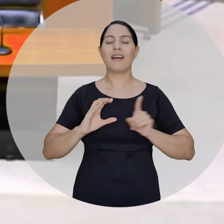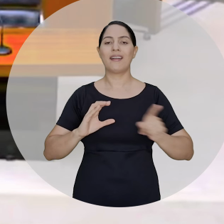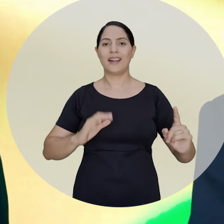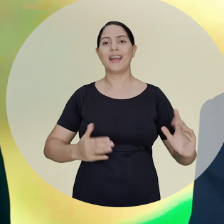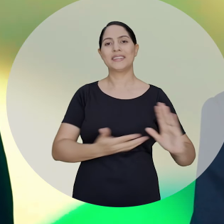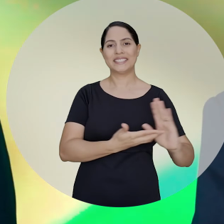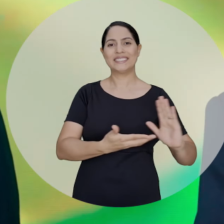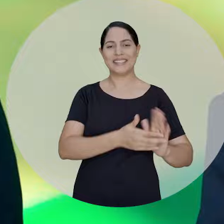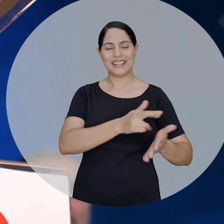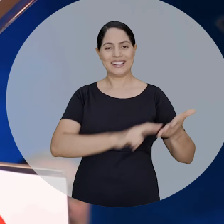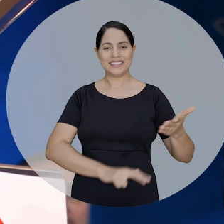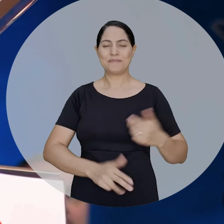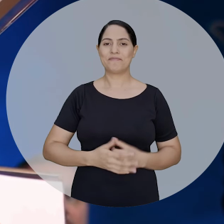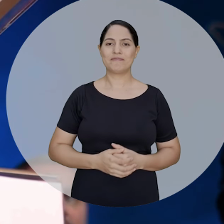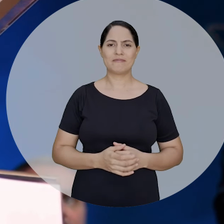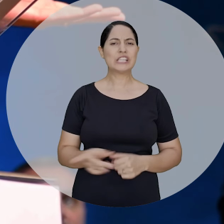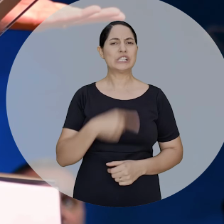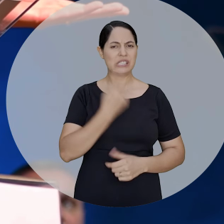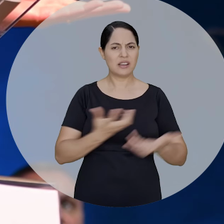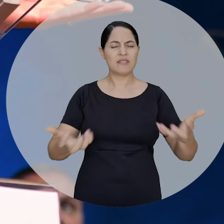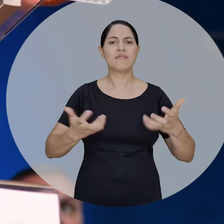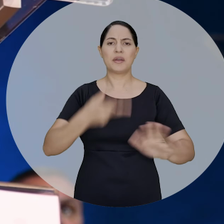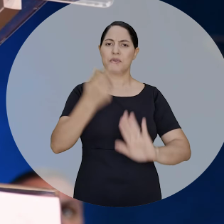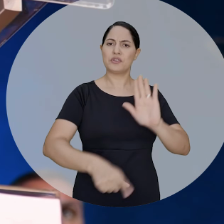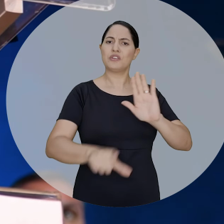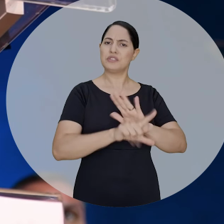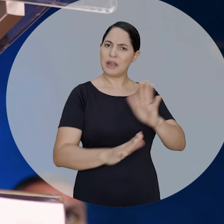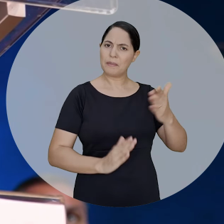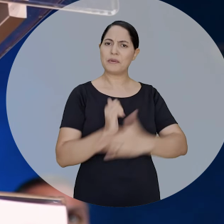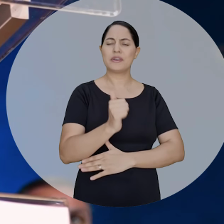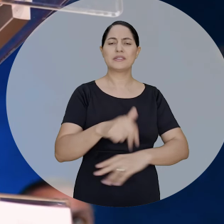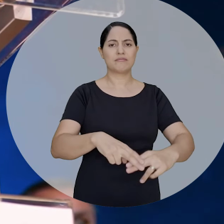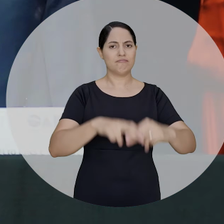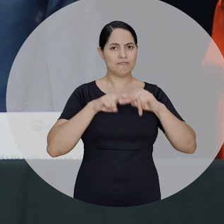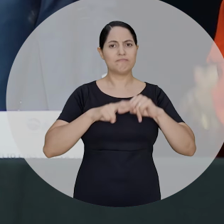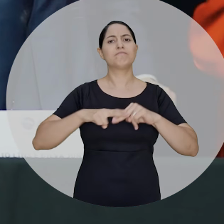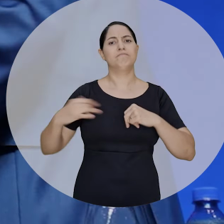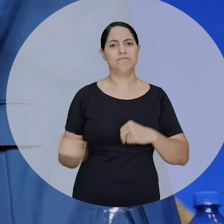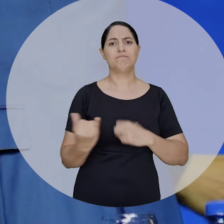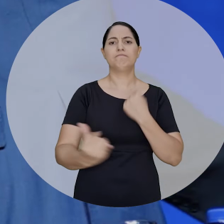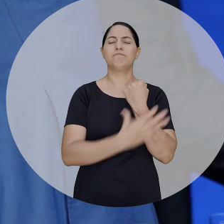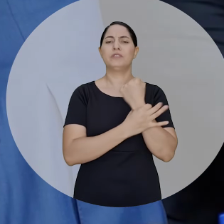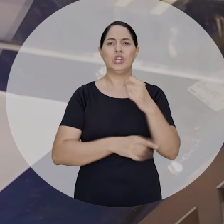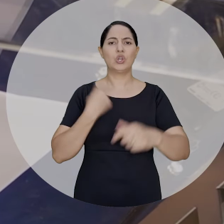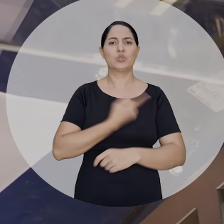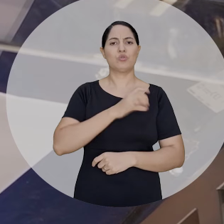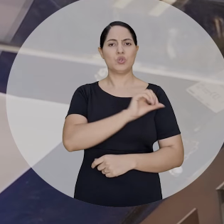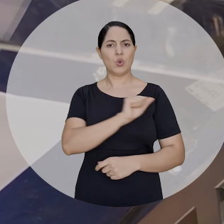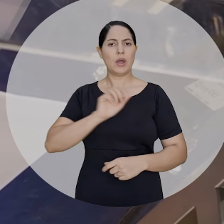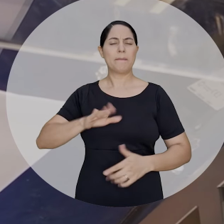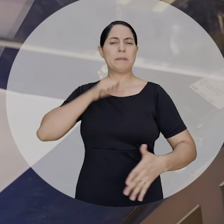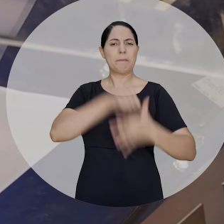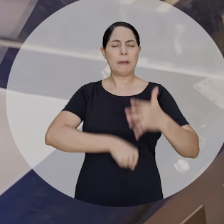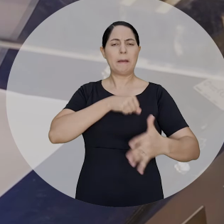Deputados. Garantir a aprovação deste importante projeto para a advocacia brasileira é uma luta que a OAB Nacional